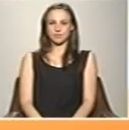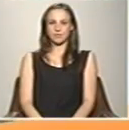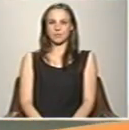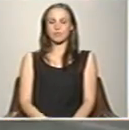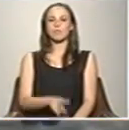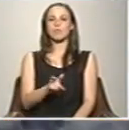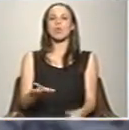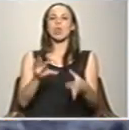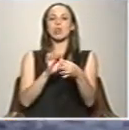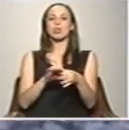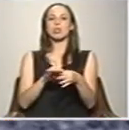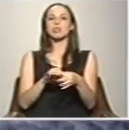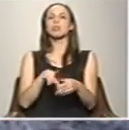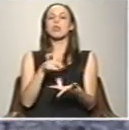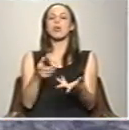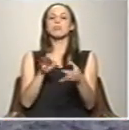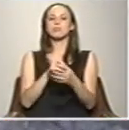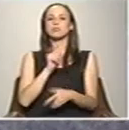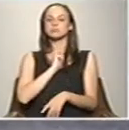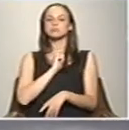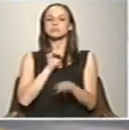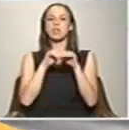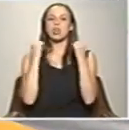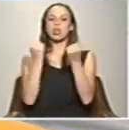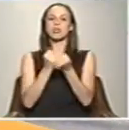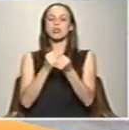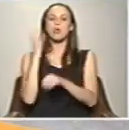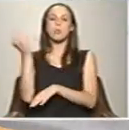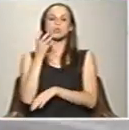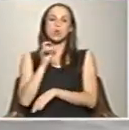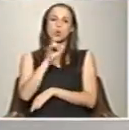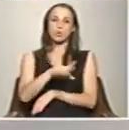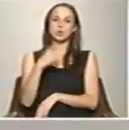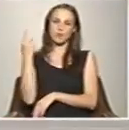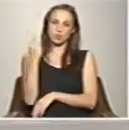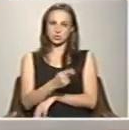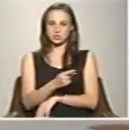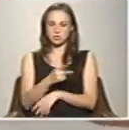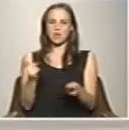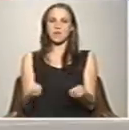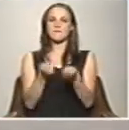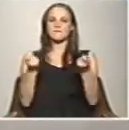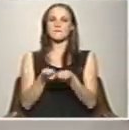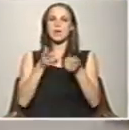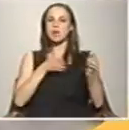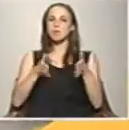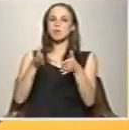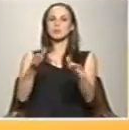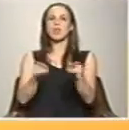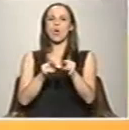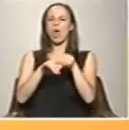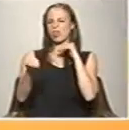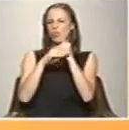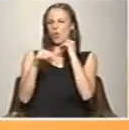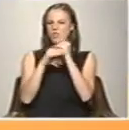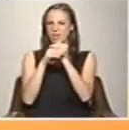Alicerçada no exercício da cidadania e construção de uma cultura de não-violência, a campanha Abrindo Caminho para a Igualdade é